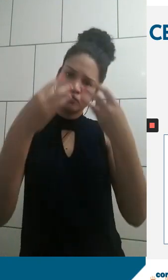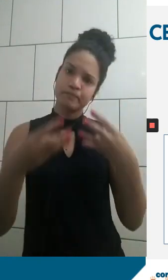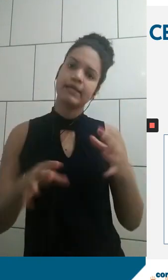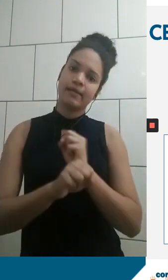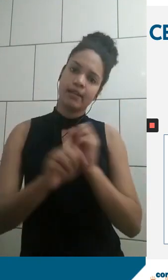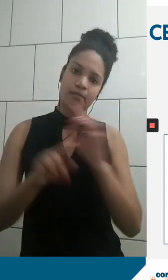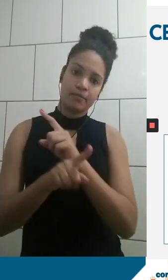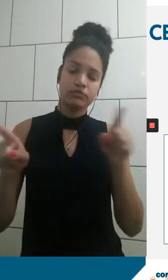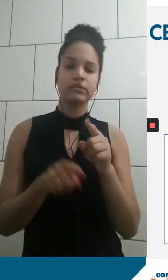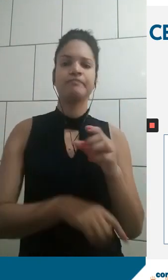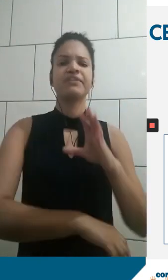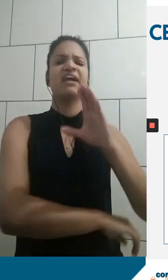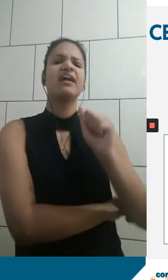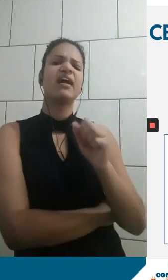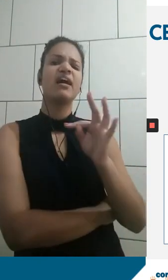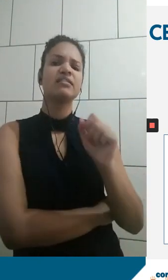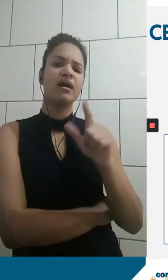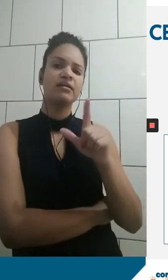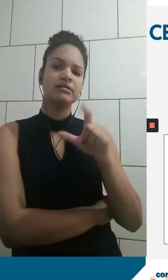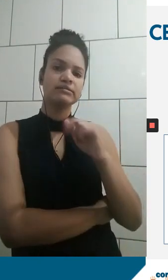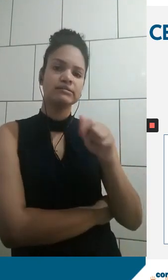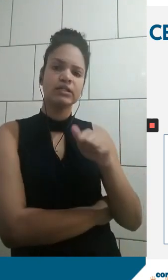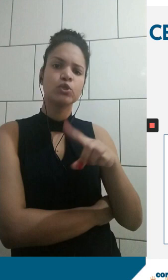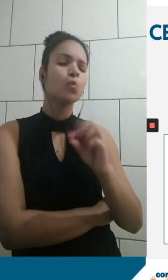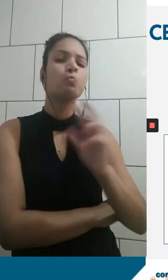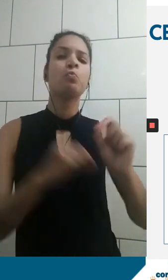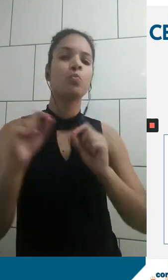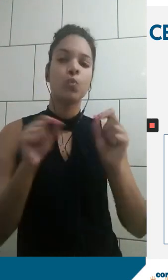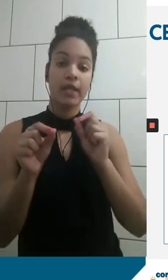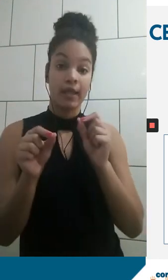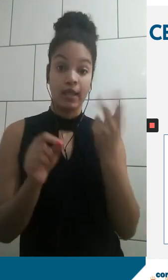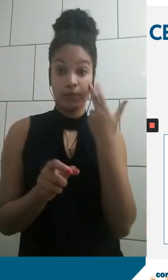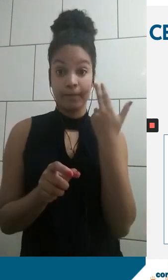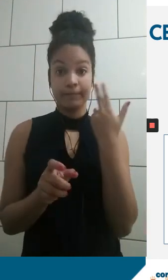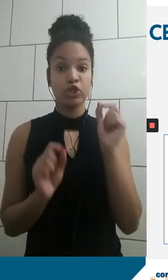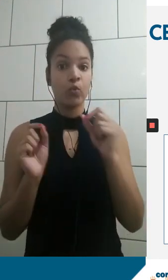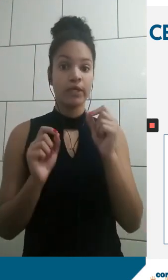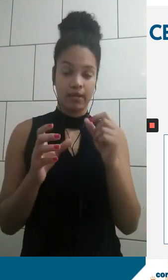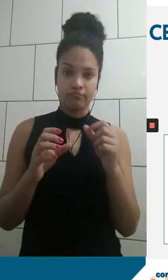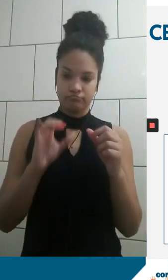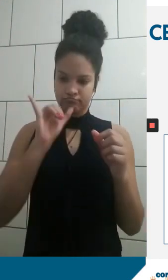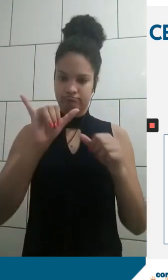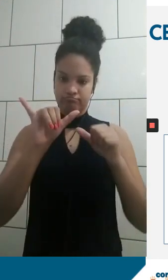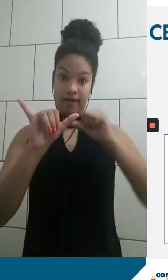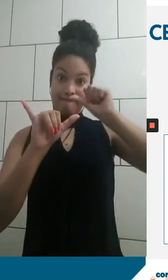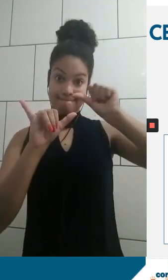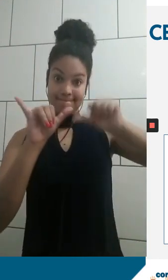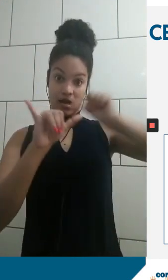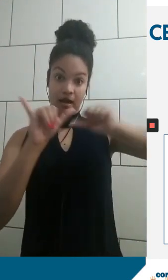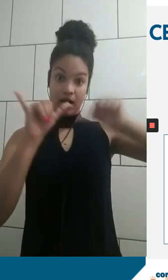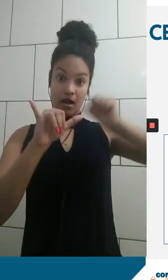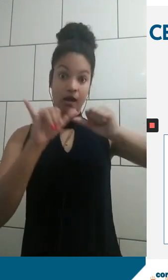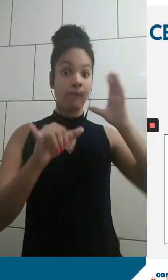Um catalisador, em linhas gerais, ele acelera reações. Ele faz com que reações que demorariam muito tempo para